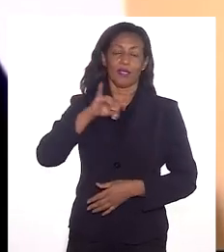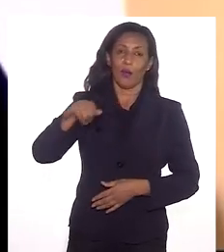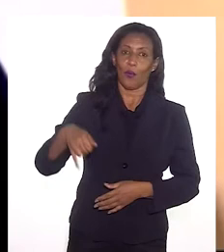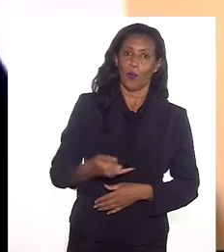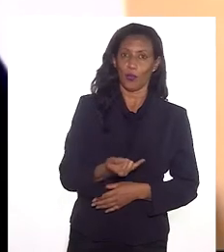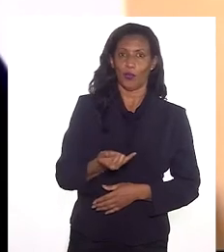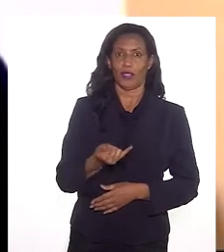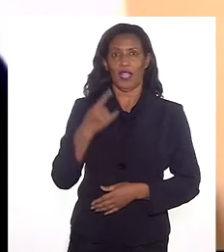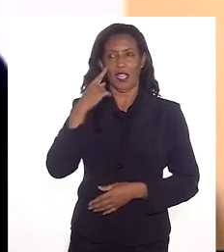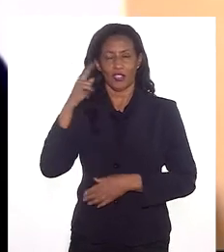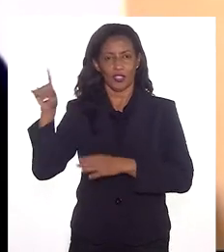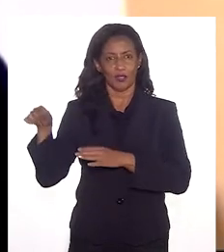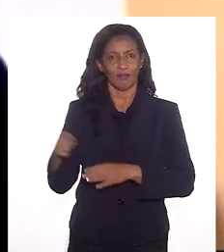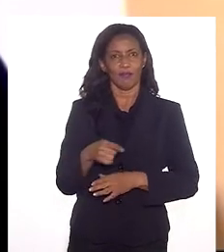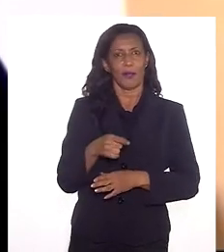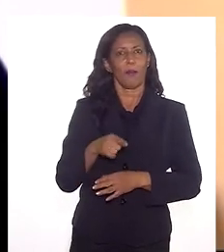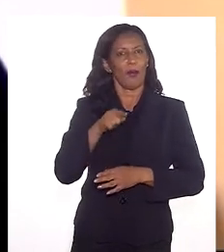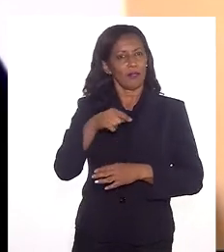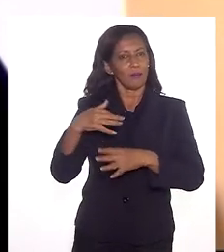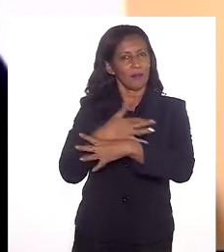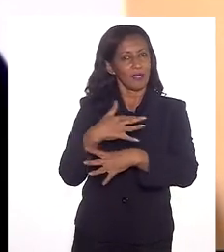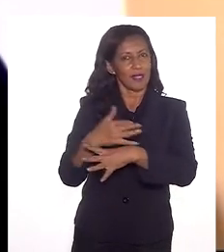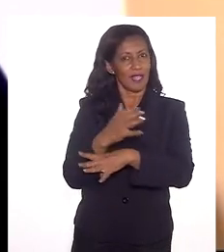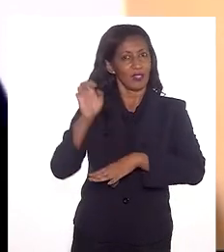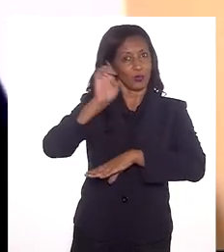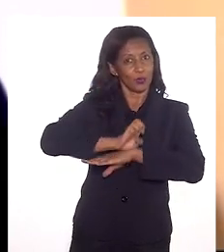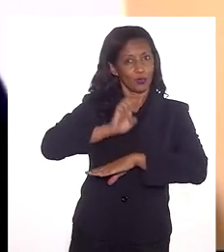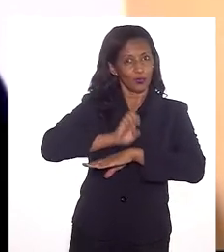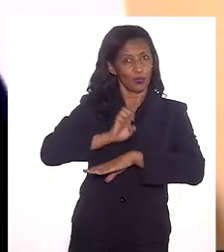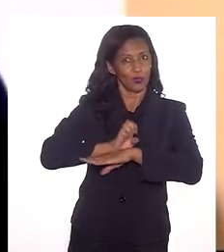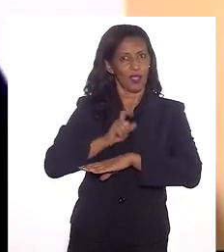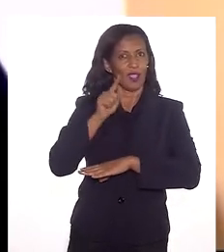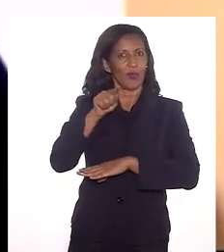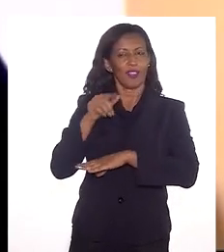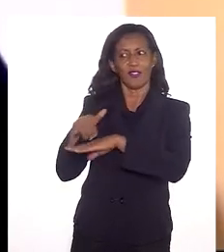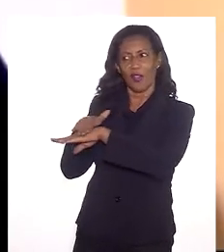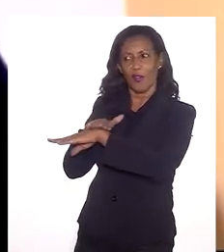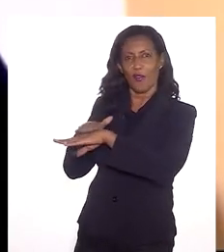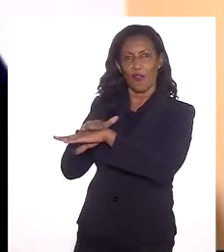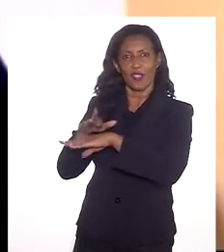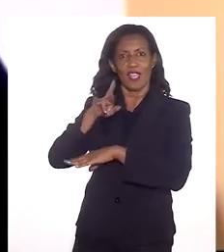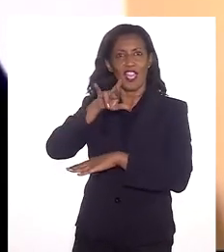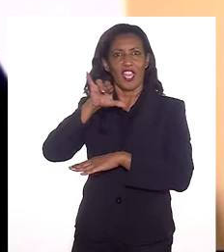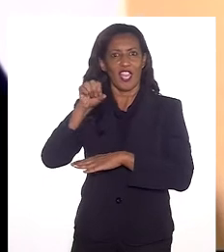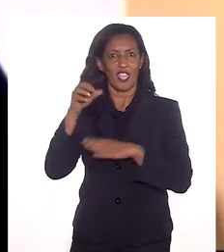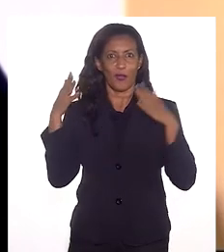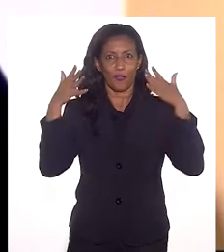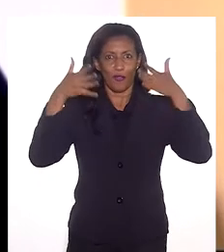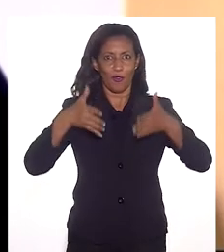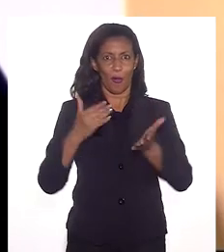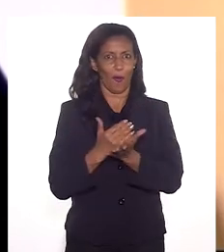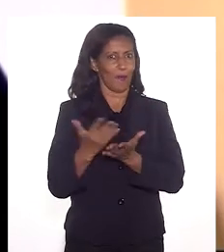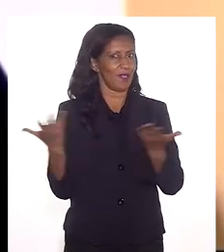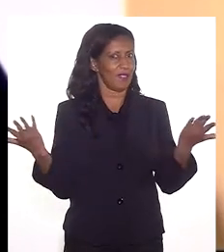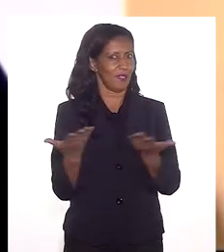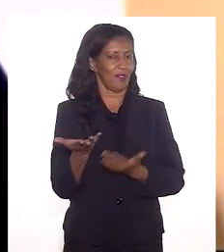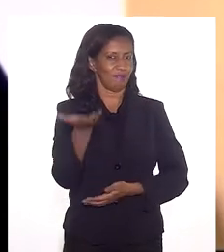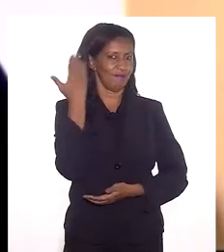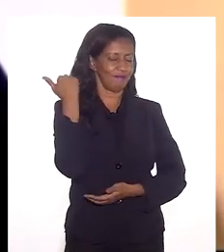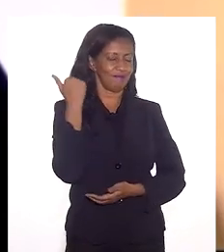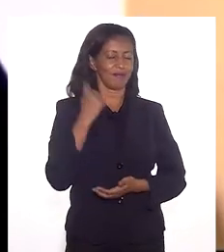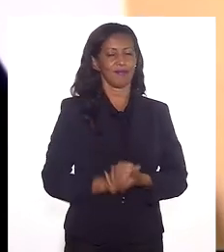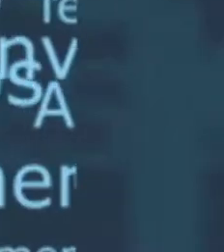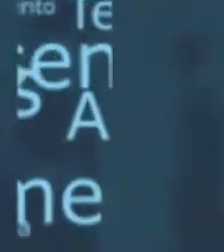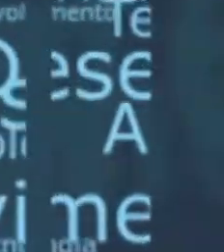mas as oportunidades que sediar esse evento pode trazer para a cidade e para o estado é o que a gente vai conversar no rio em pó que começa agora